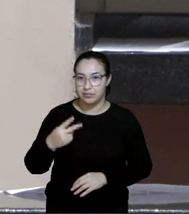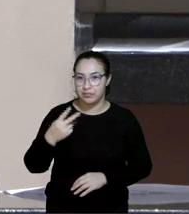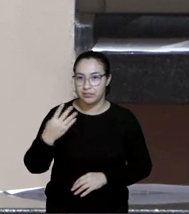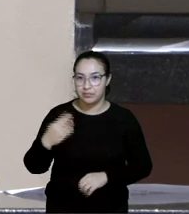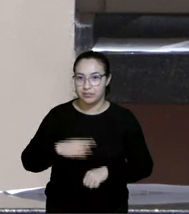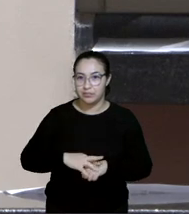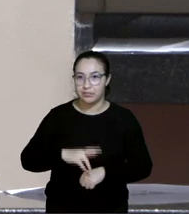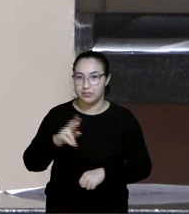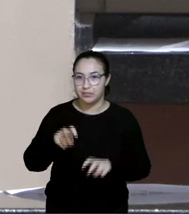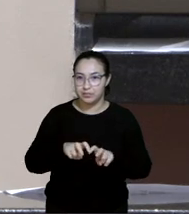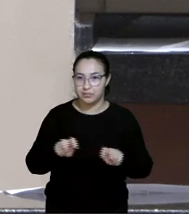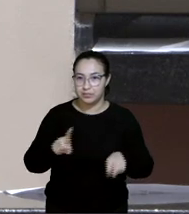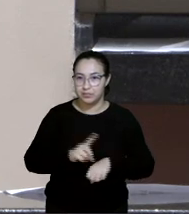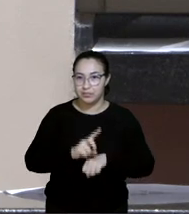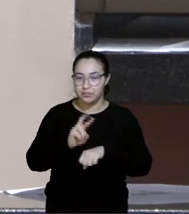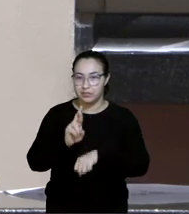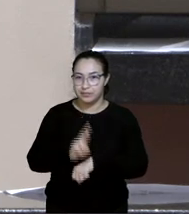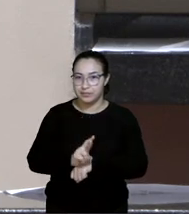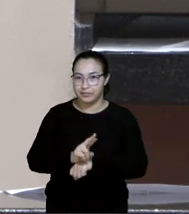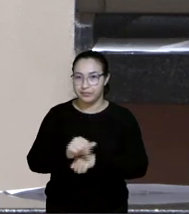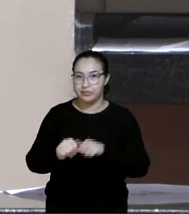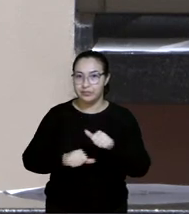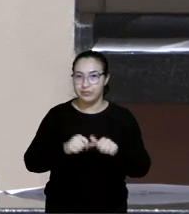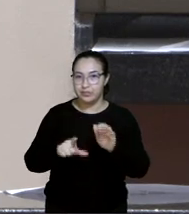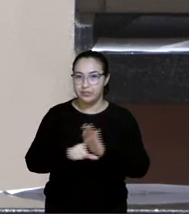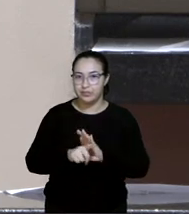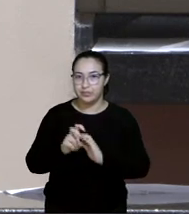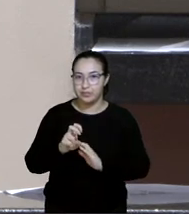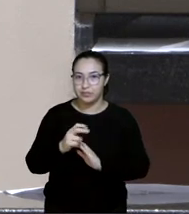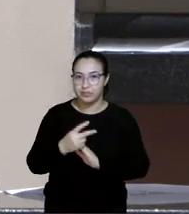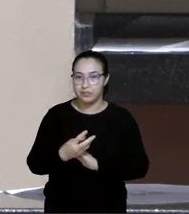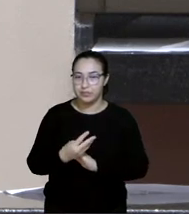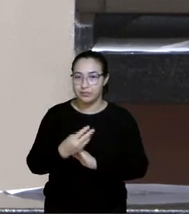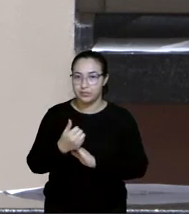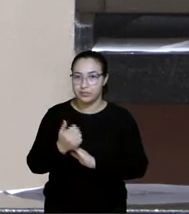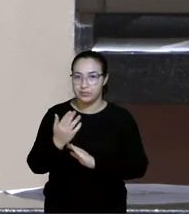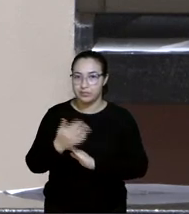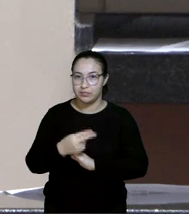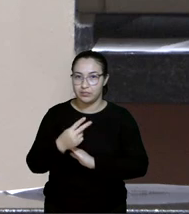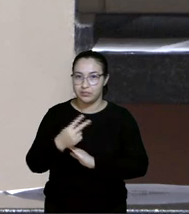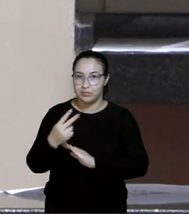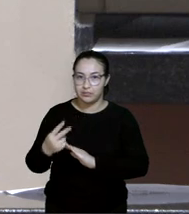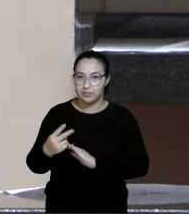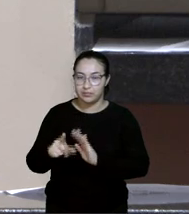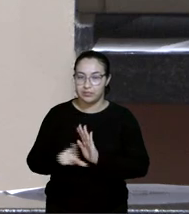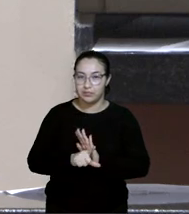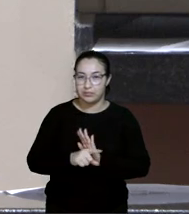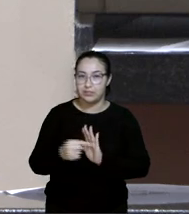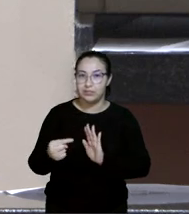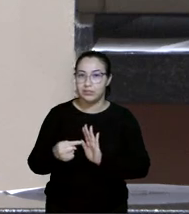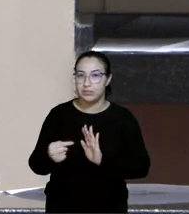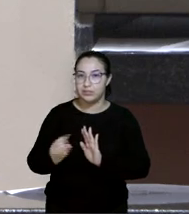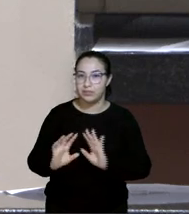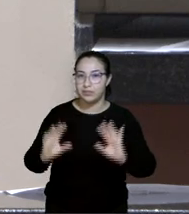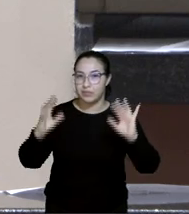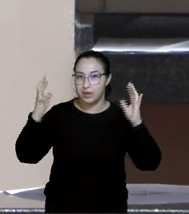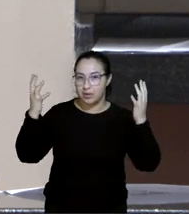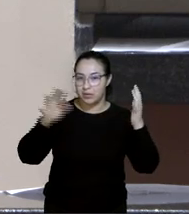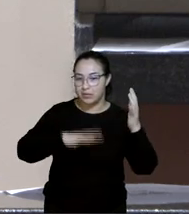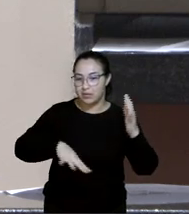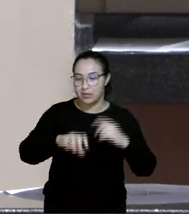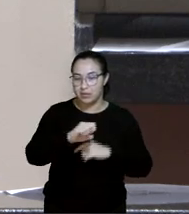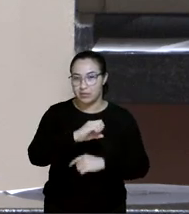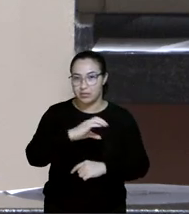diretora, altera o anexo único da lei 18.531 de 2022, que consolida as leis que instituem datas e eventos alusivos no âmbito do Estado